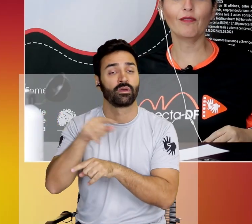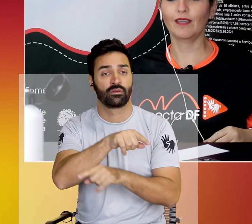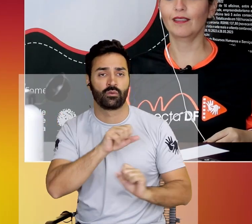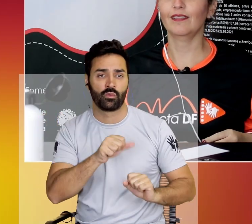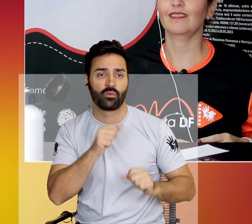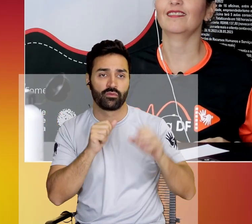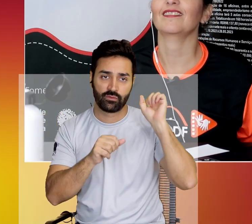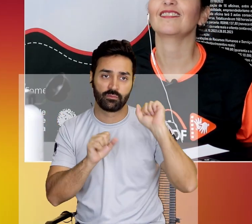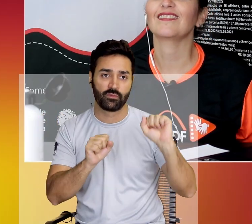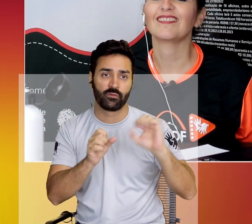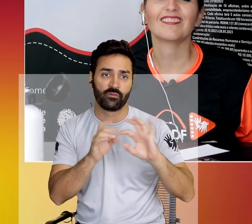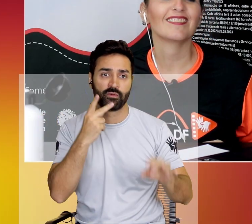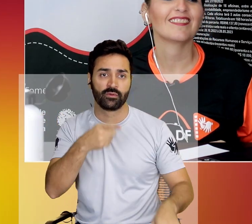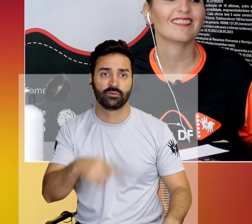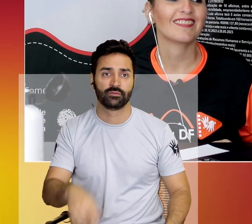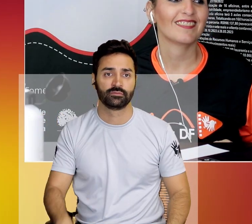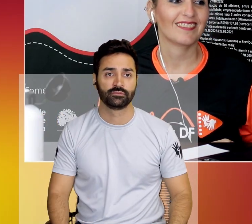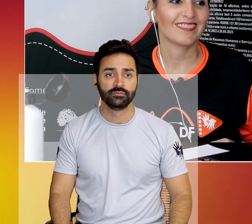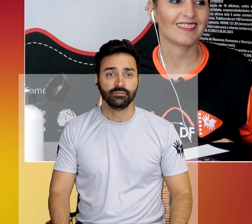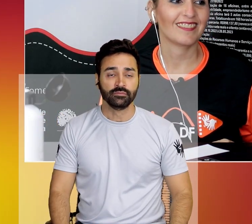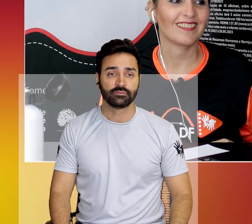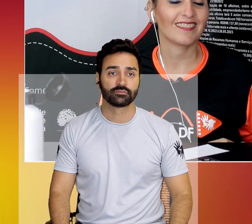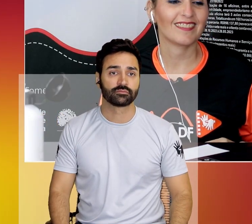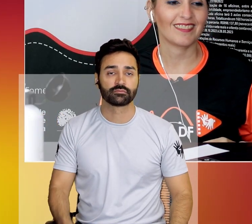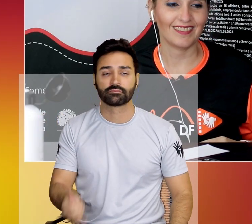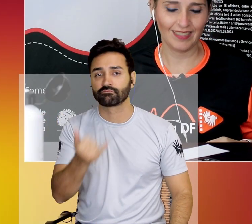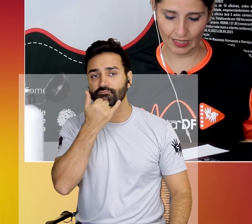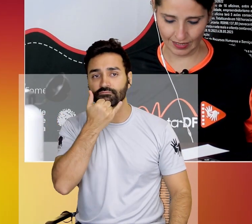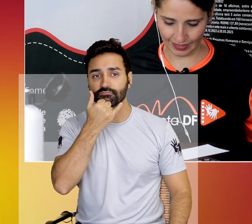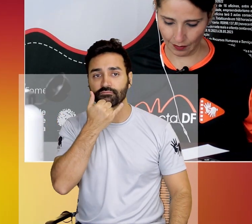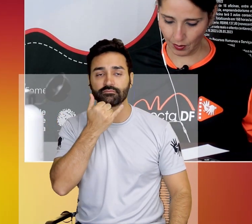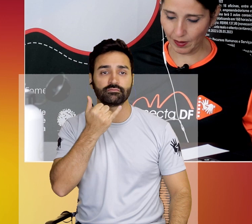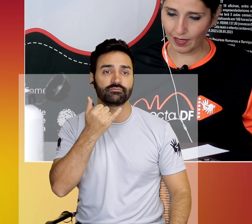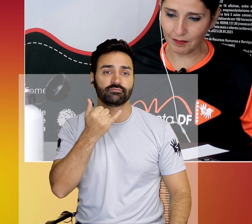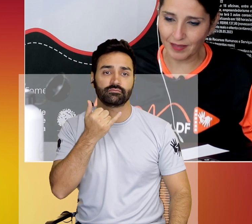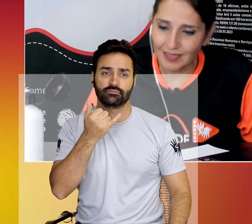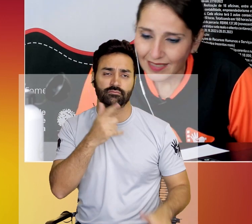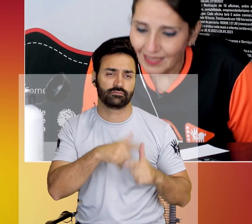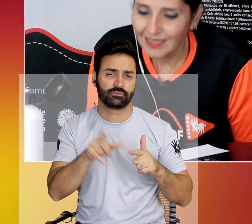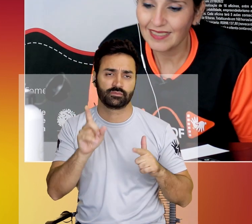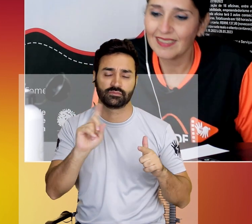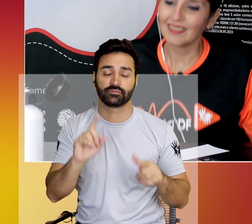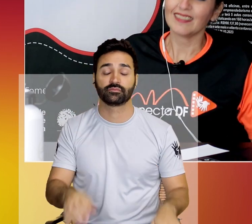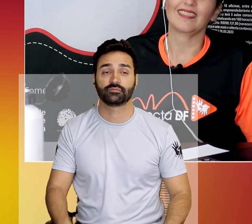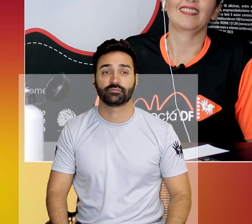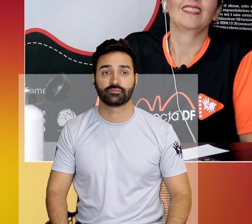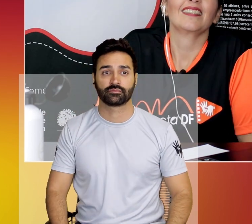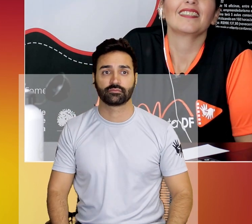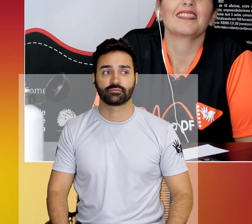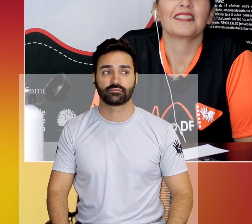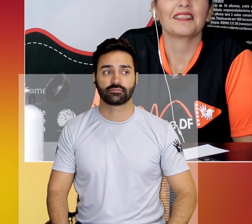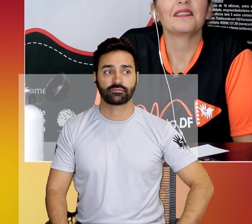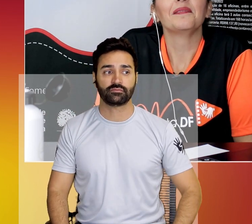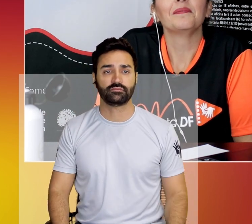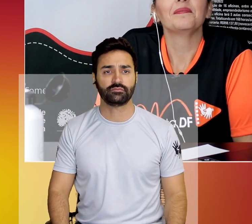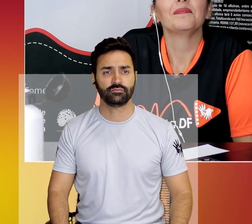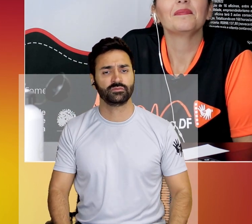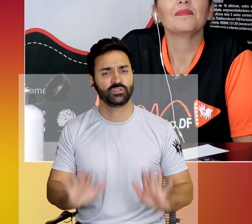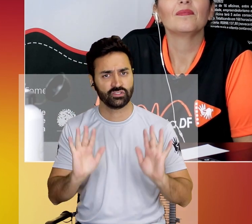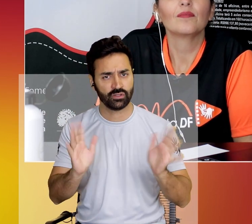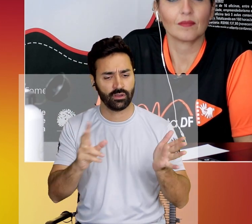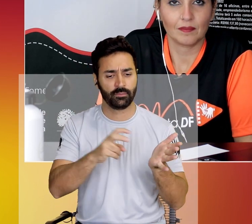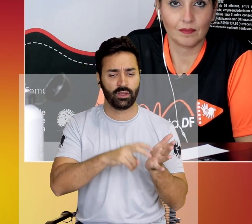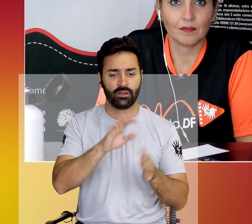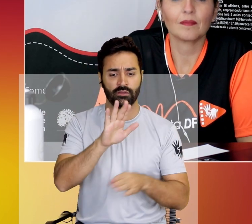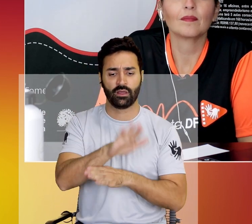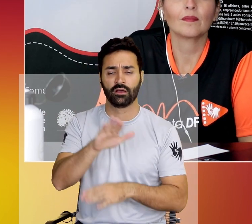Ah, ouvi. tá. Minha câmera está ruim também. Sem problema. Nós falamos manhã, tarde, noite